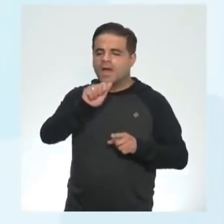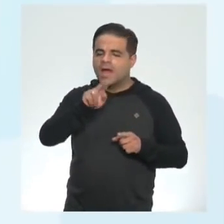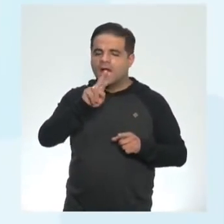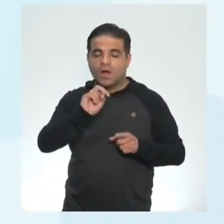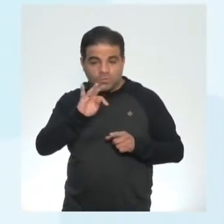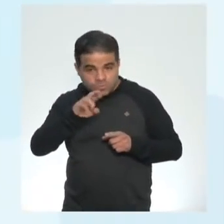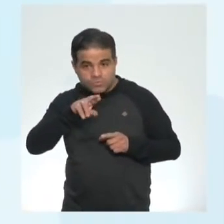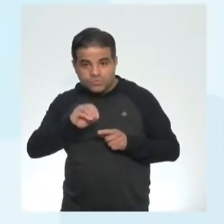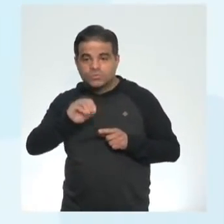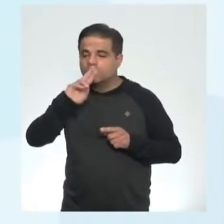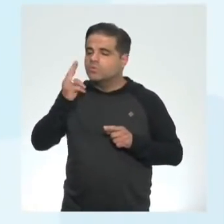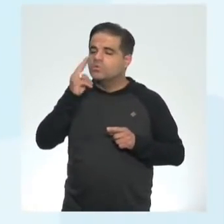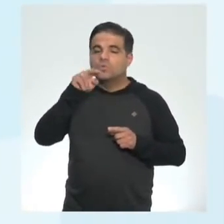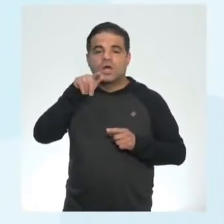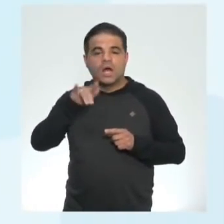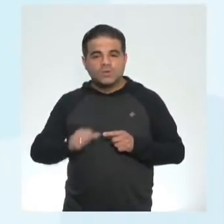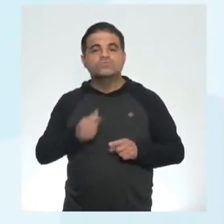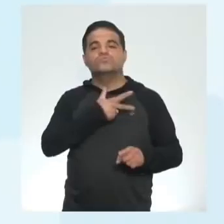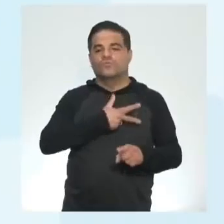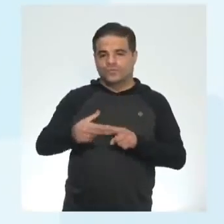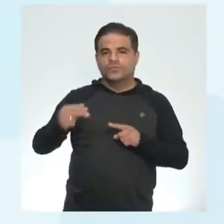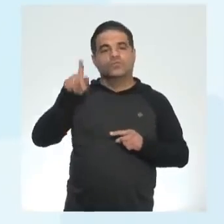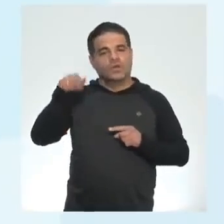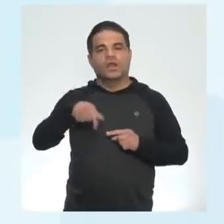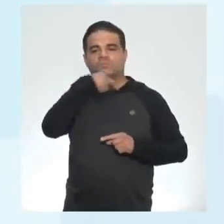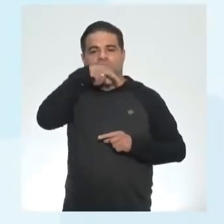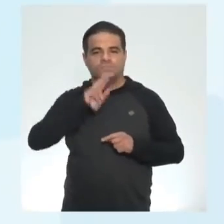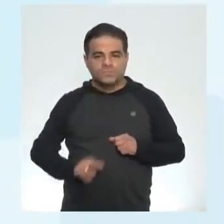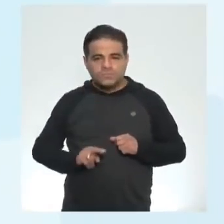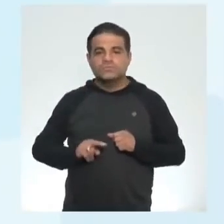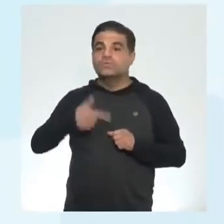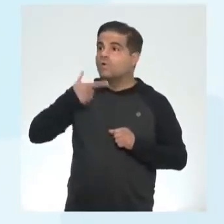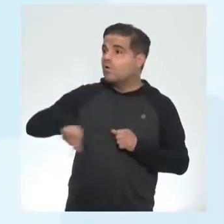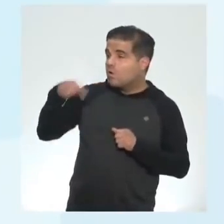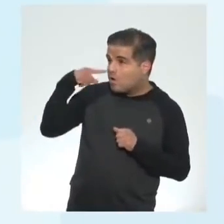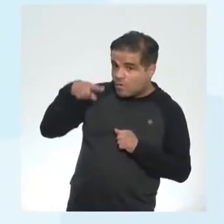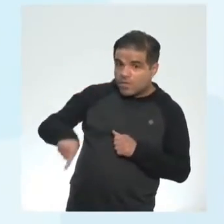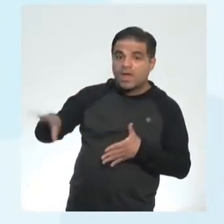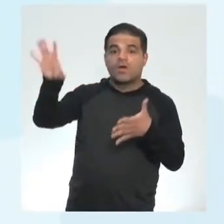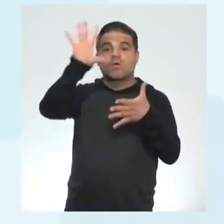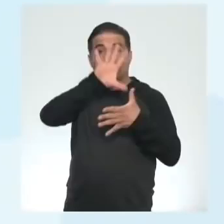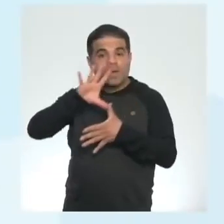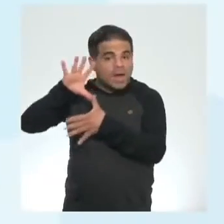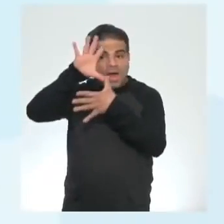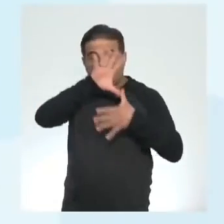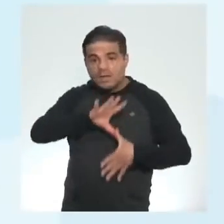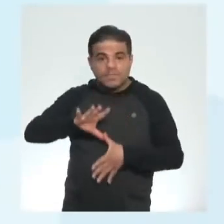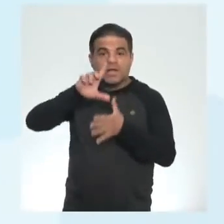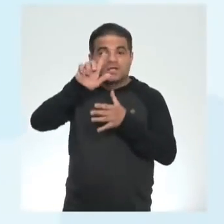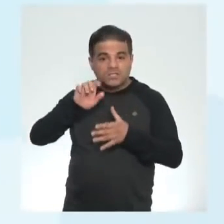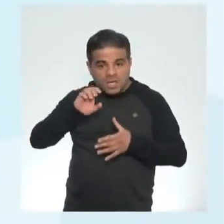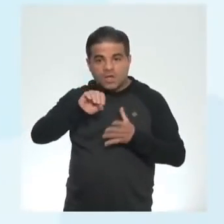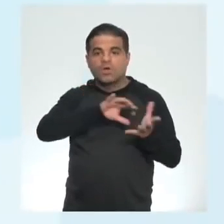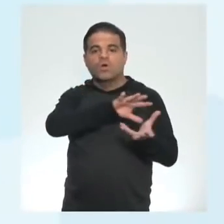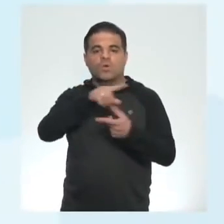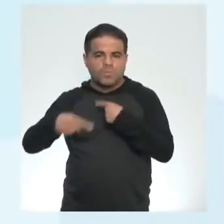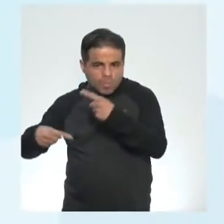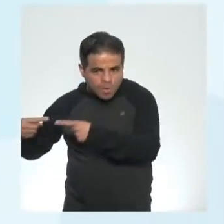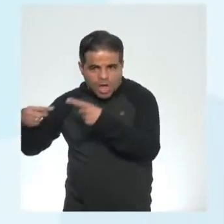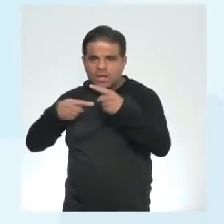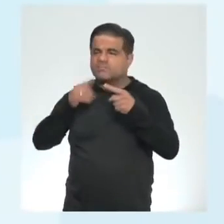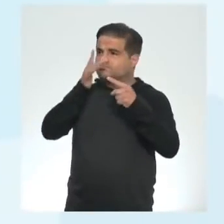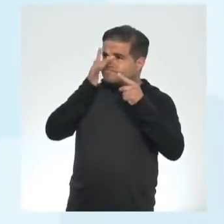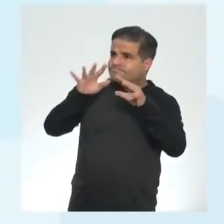com vitória dos russos. E aí nós vamos ver mais um mapa geopolítico aqui, para que